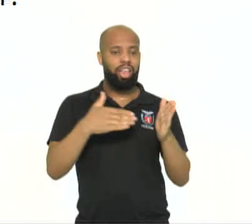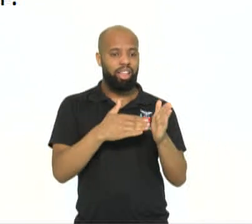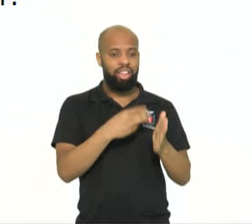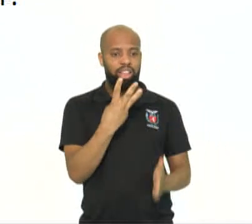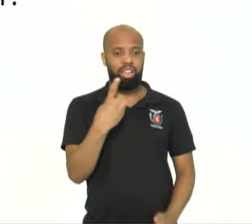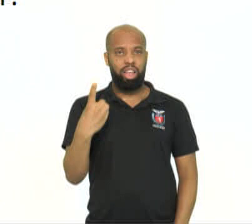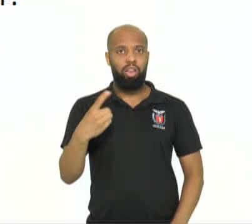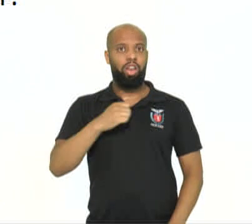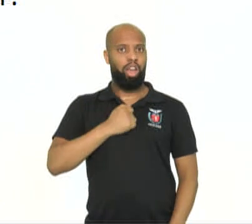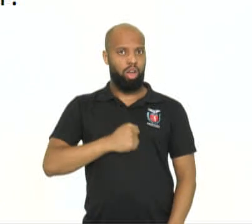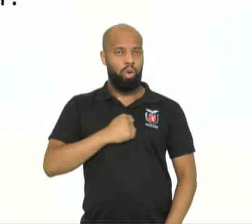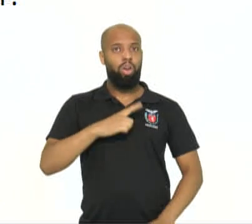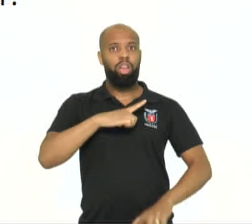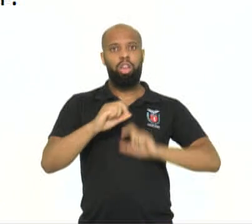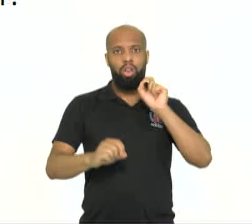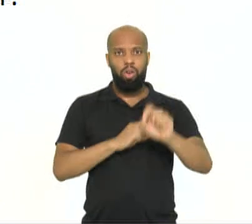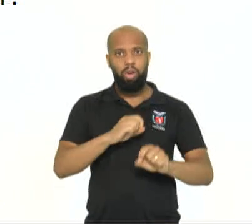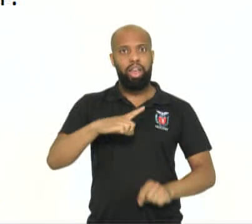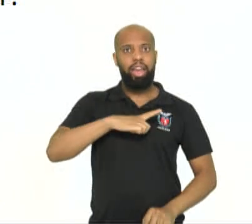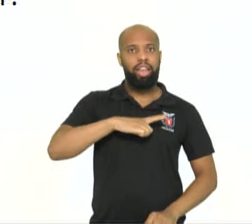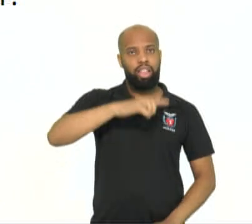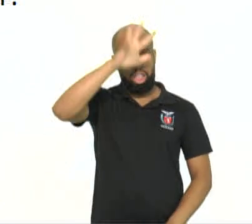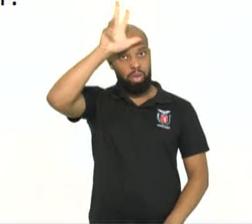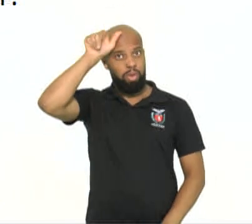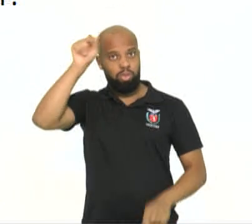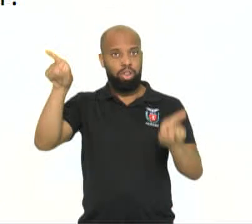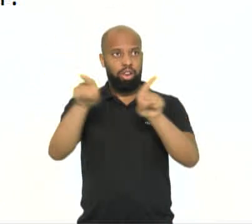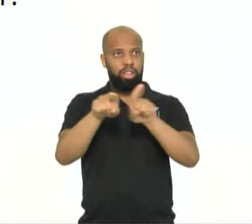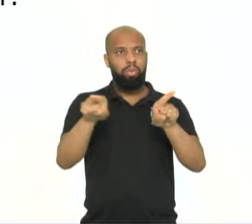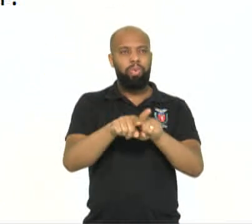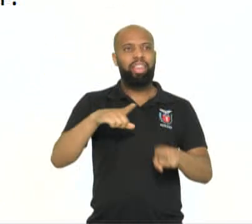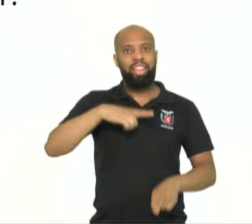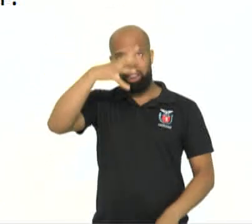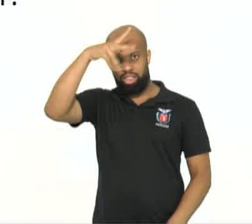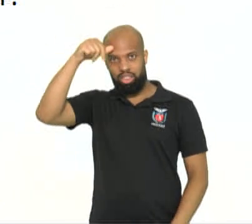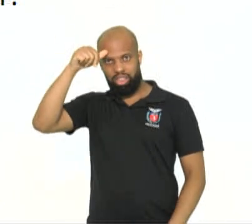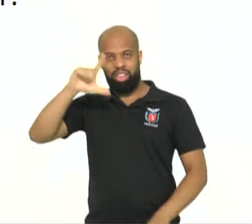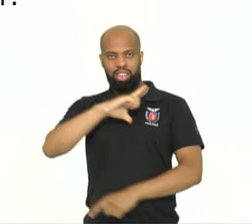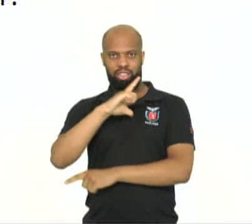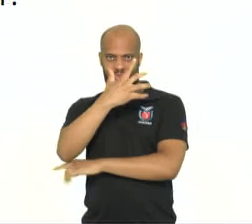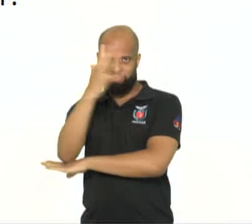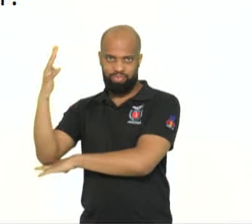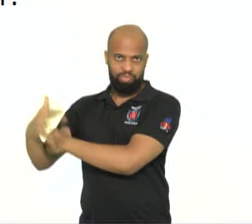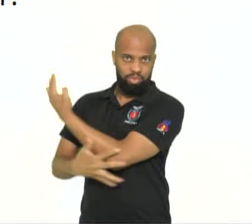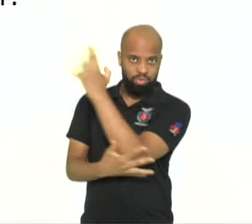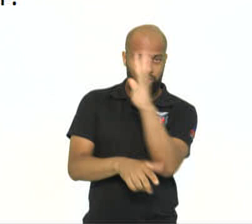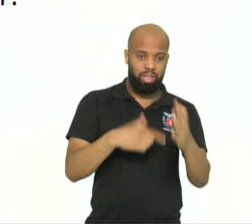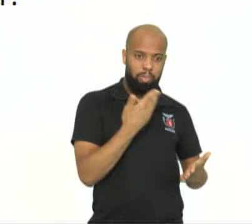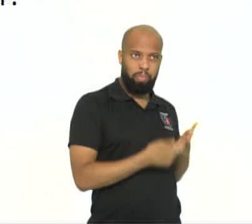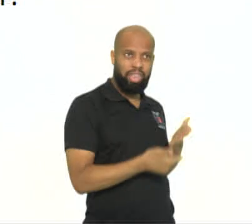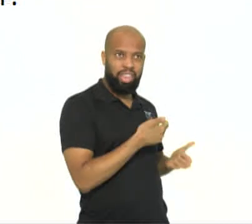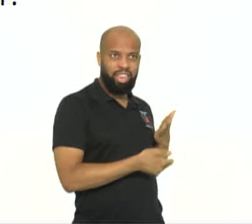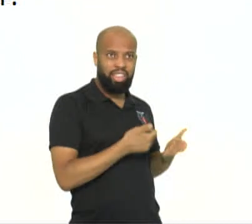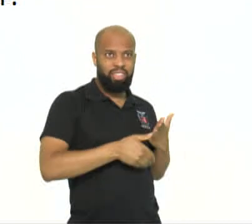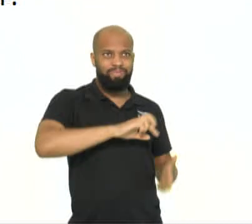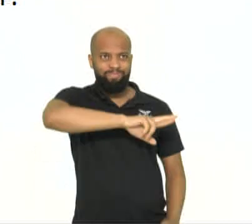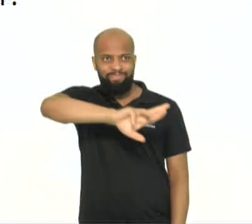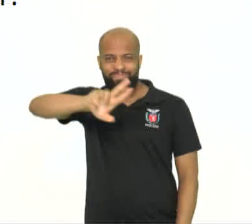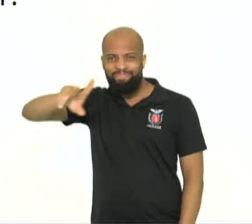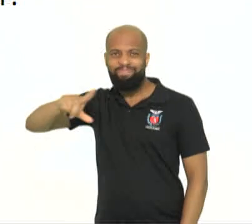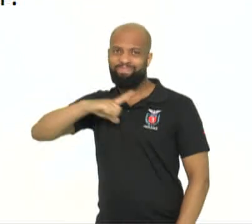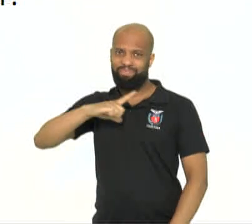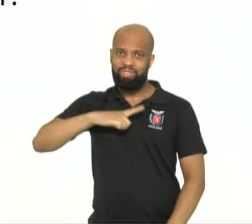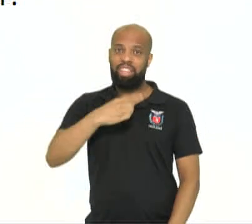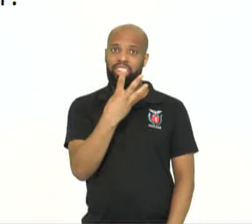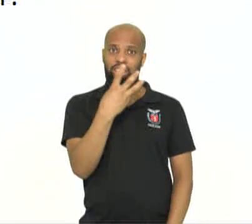agosto, somando a Amazônia e Pantanal, o Brasil perdeu mais de 53 mil quilômetros de mata nativa devido às queimadas, o equivalente a